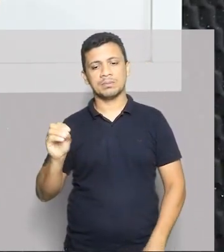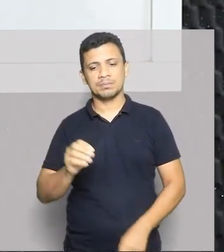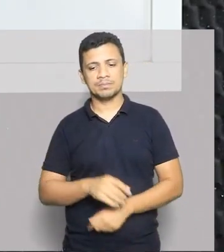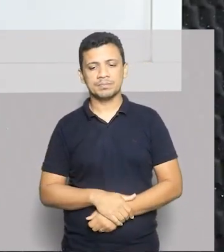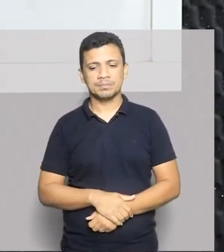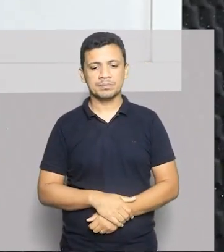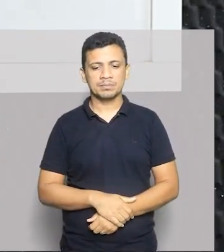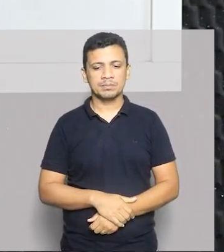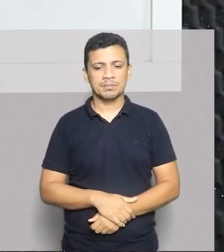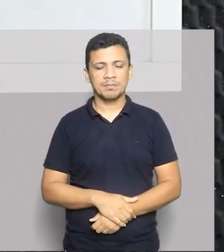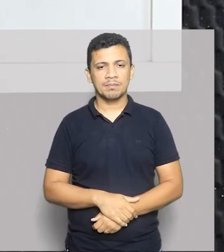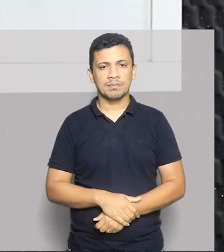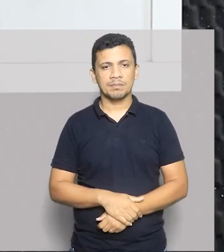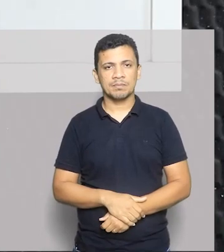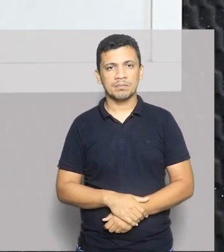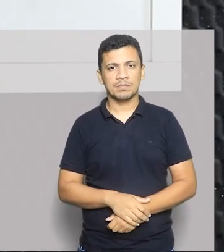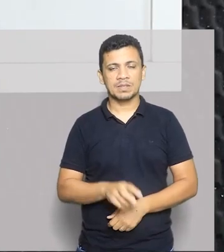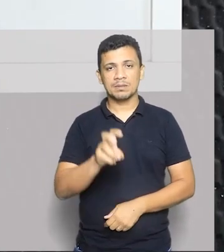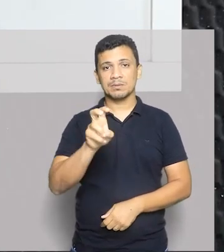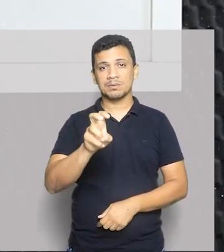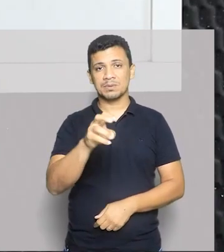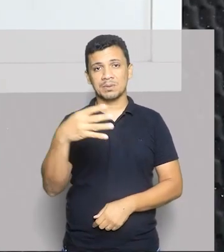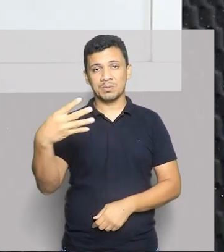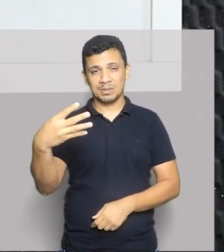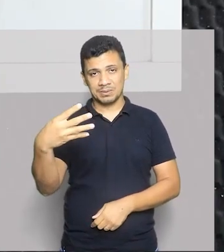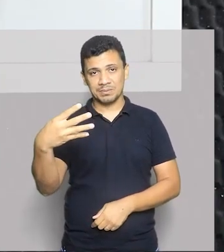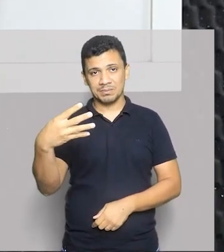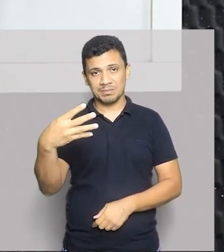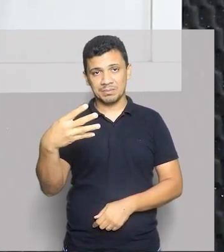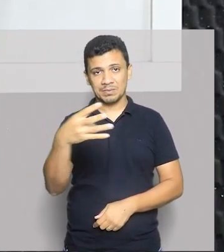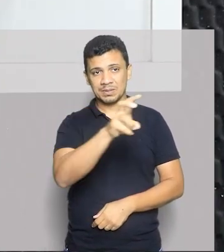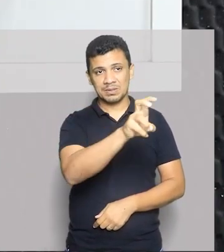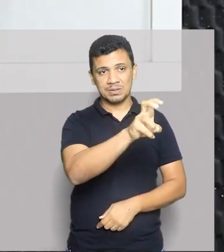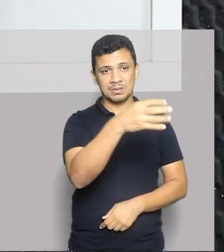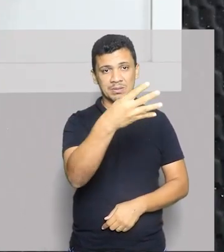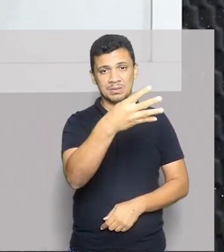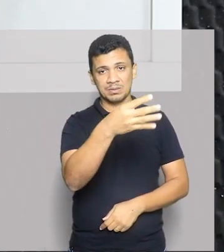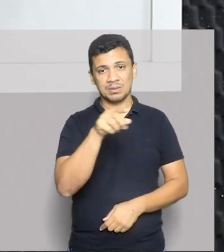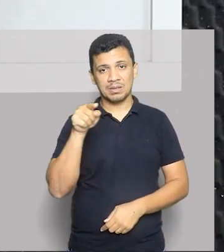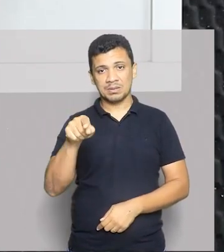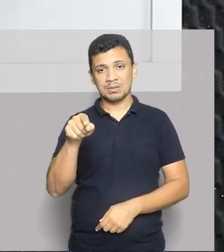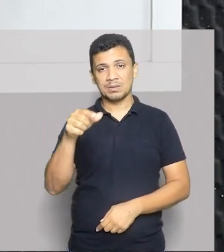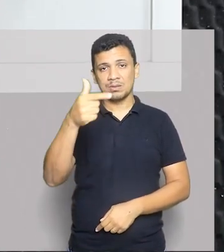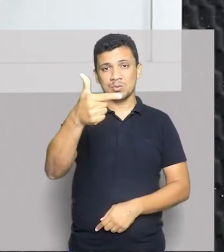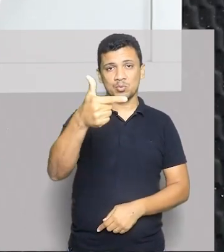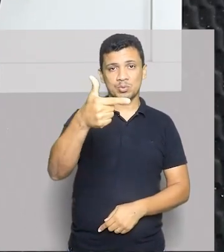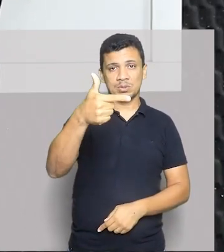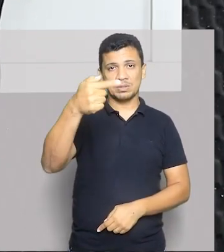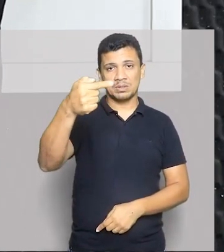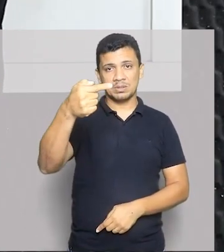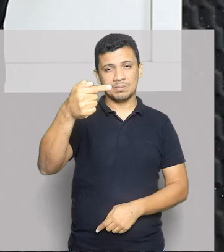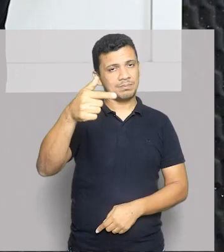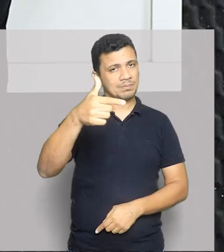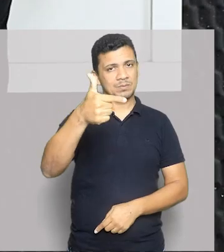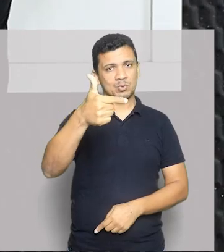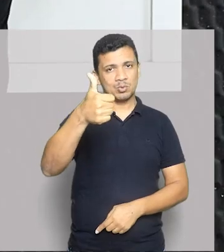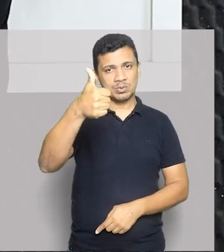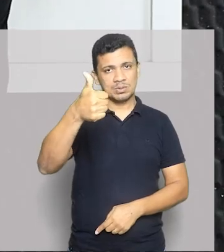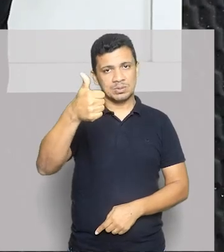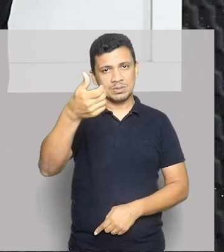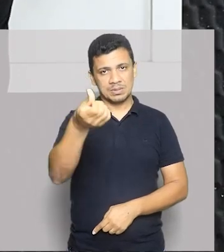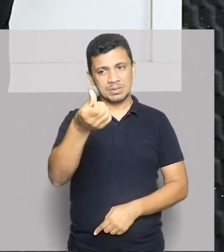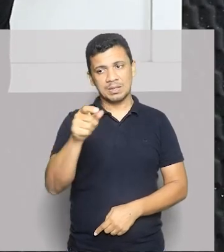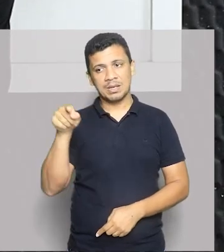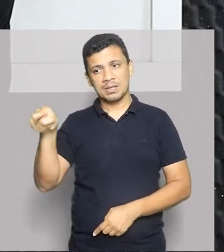vamos lá. 9 vezes 6 é 54. Aqui você vai ter 216. Aqui você